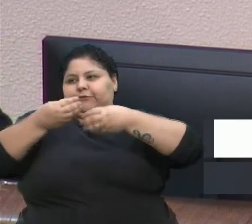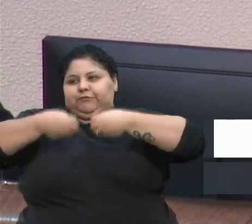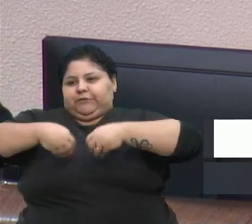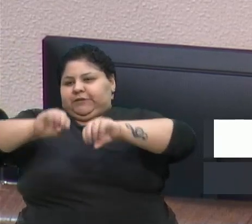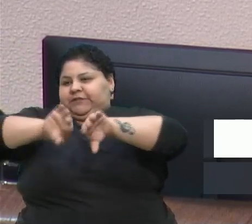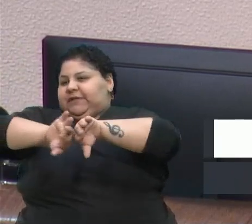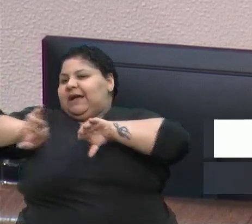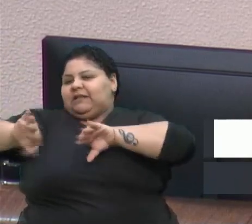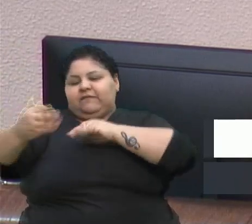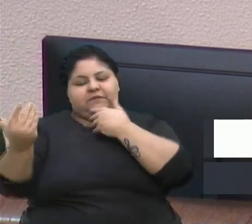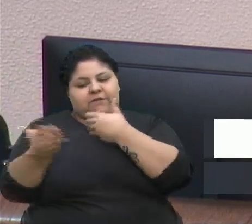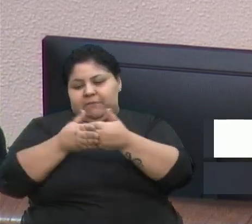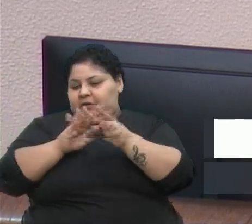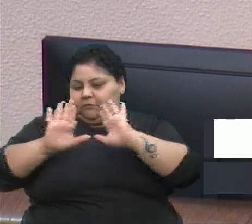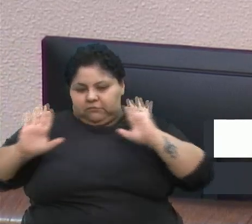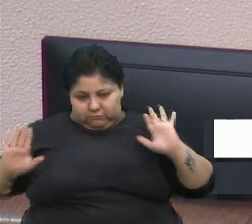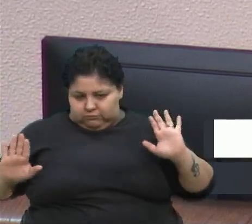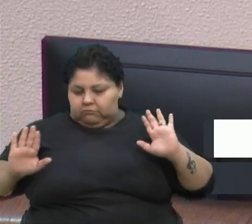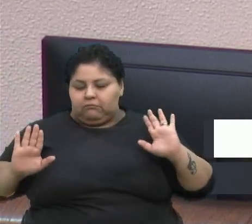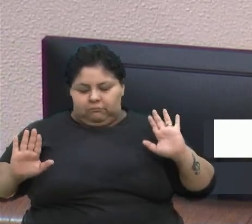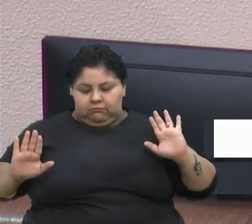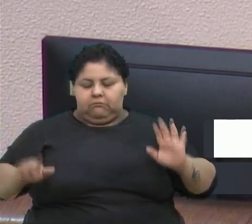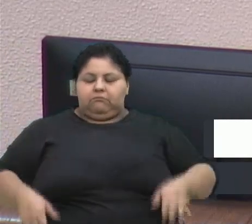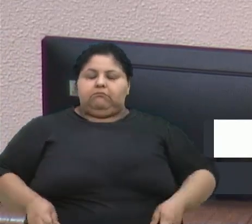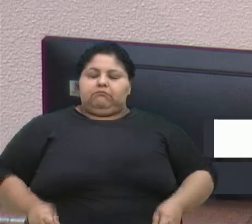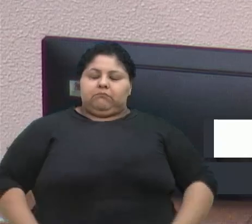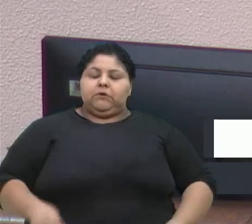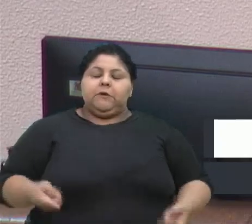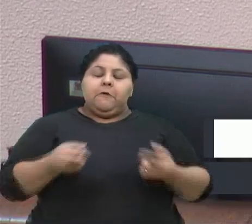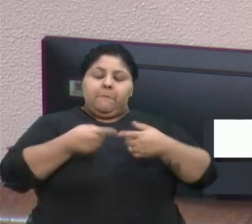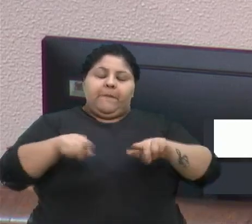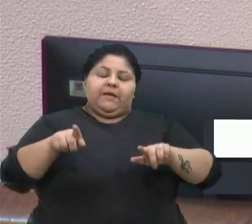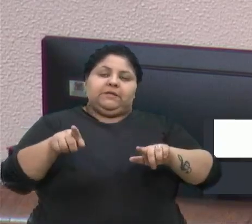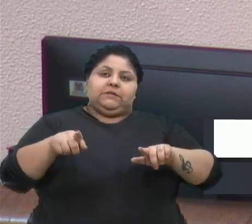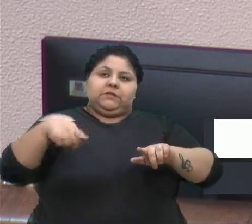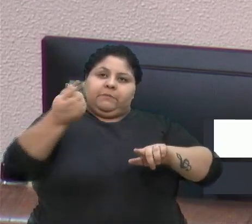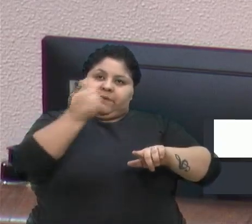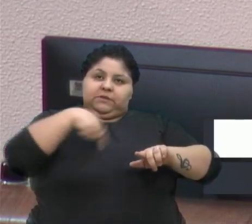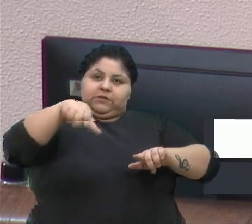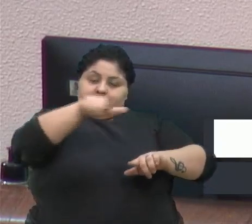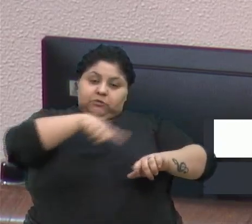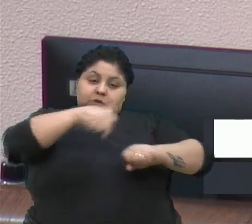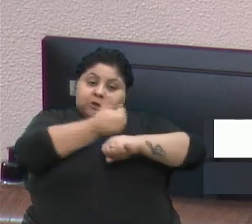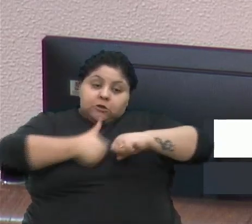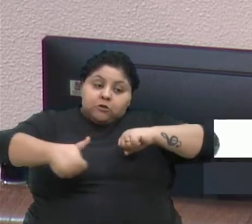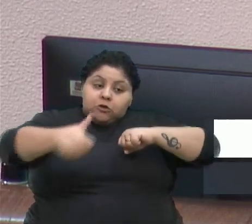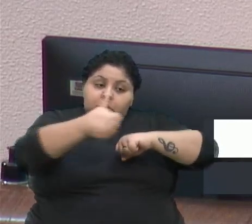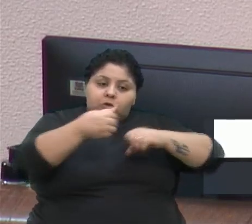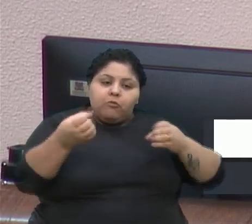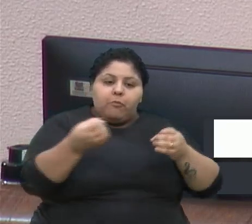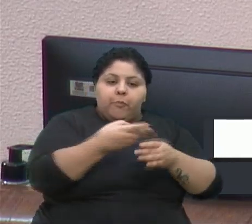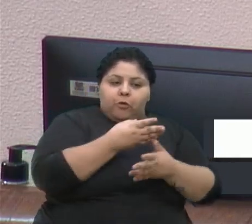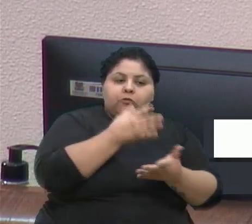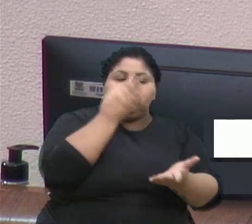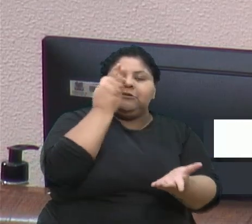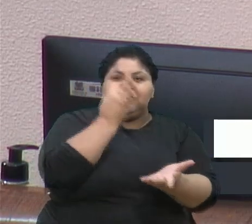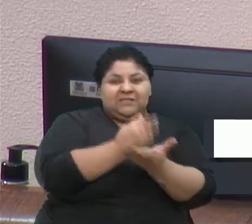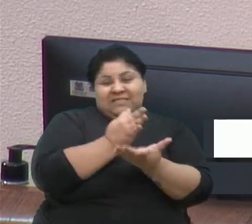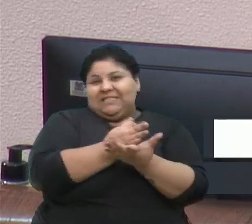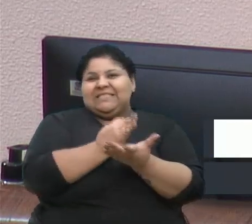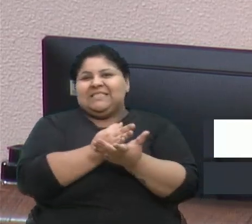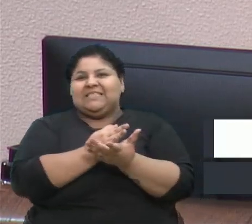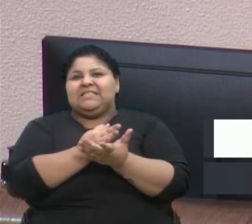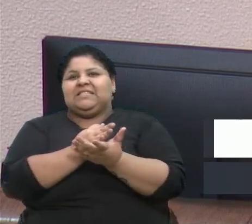se está doente ou por uma outra razão. Mas precisamos ter o substituto pronto para que, na ausência,